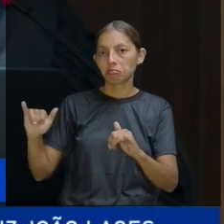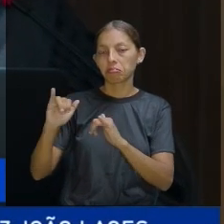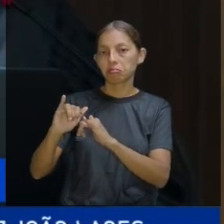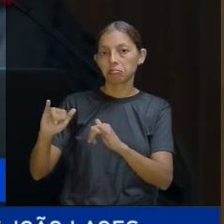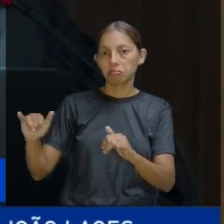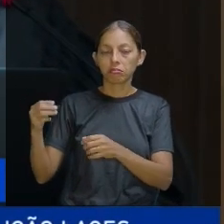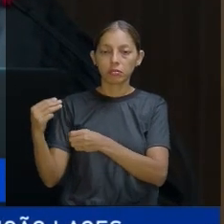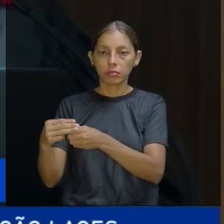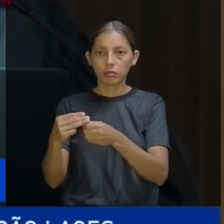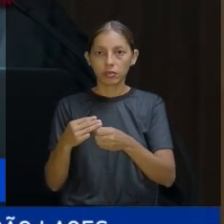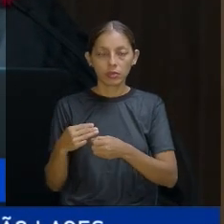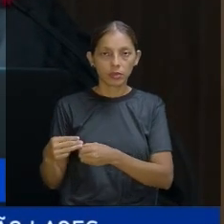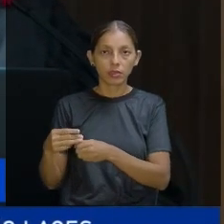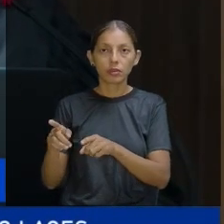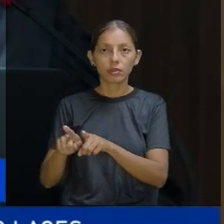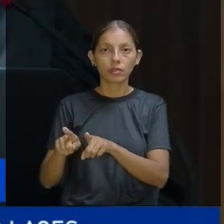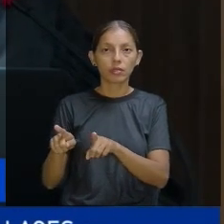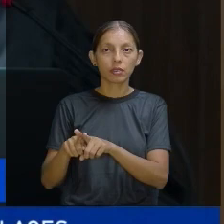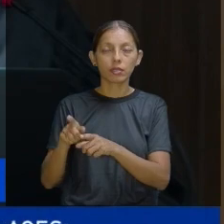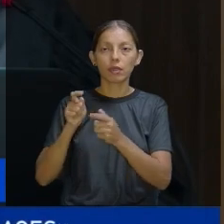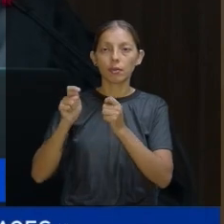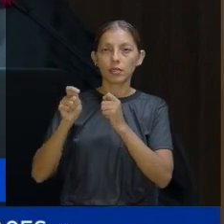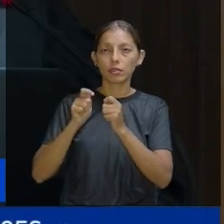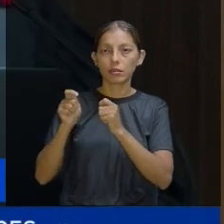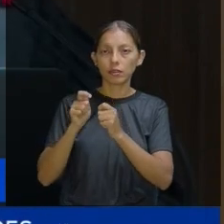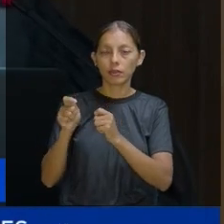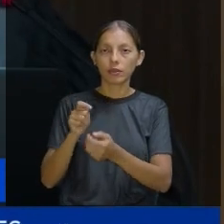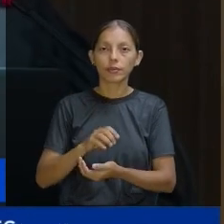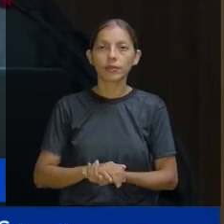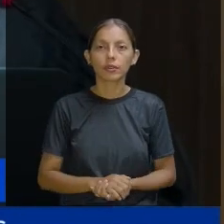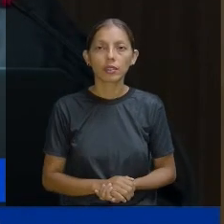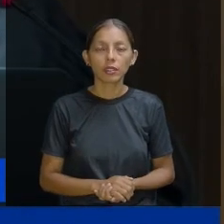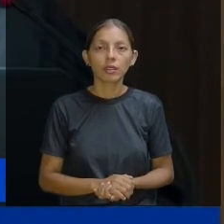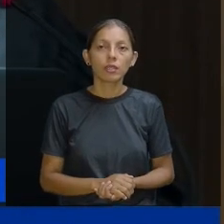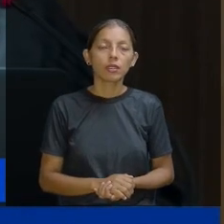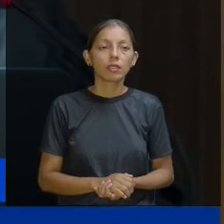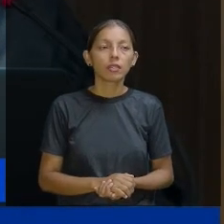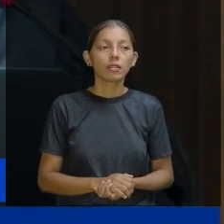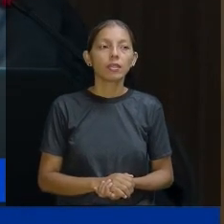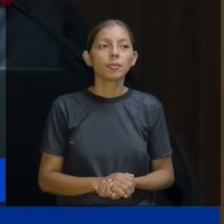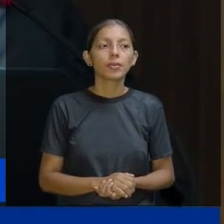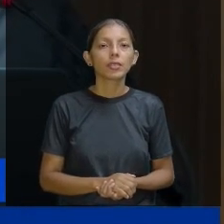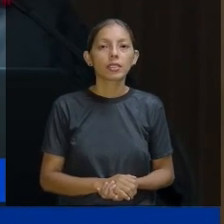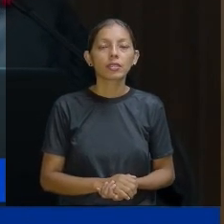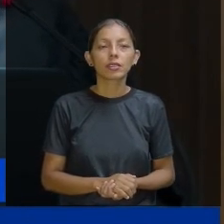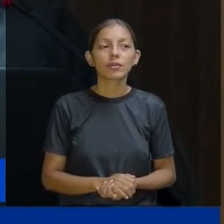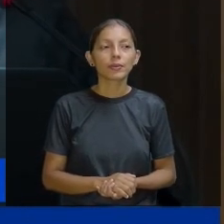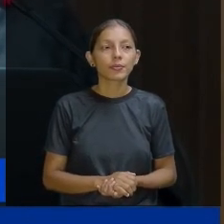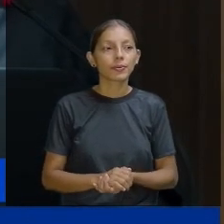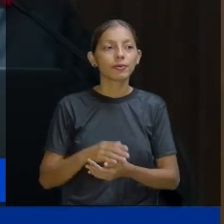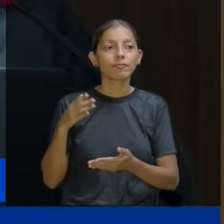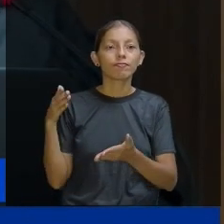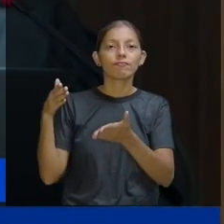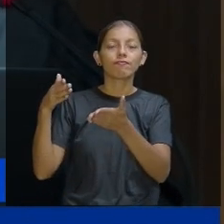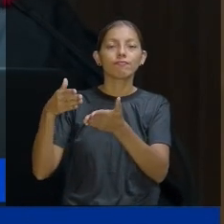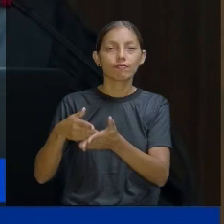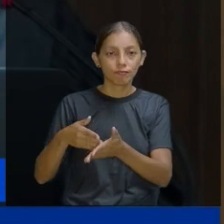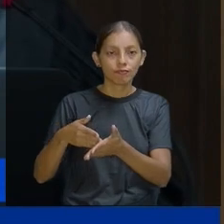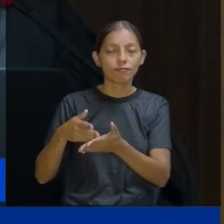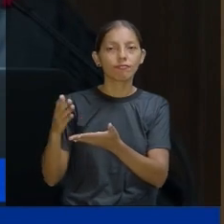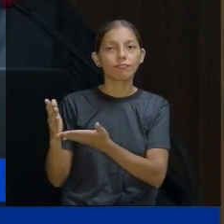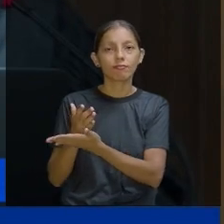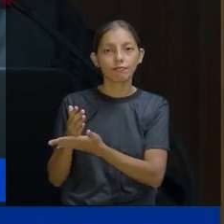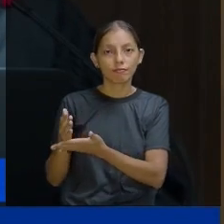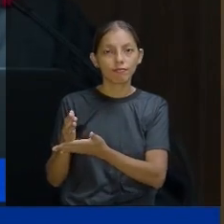das respectivas entidades da administração indireta, bem como as impugnações, reclamações e representações decorrentes